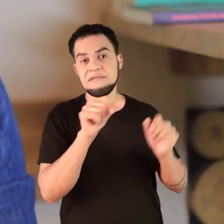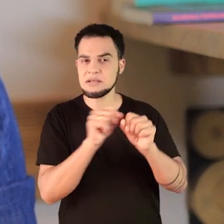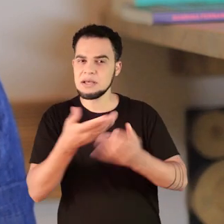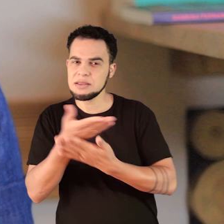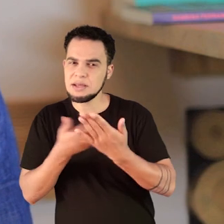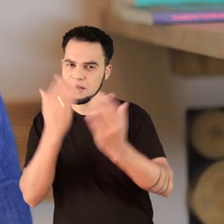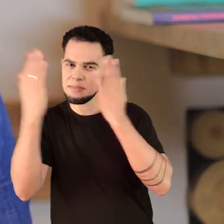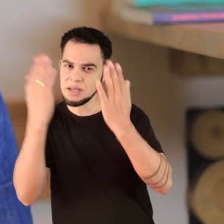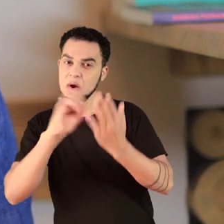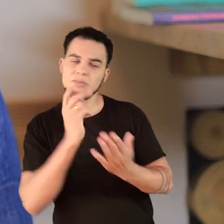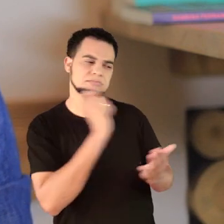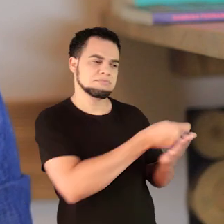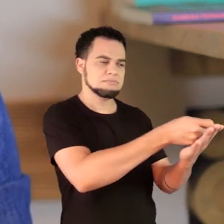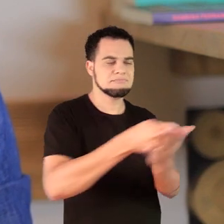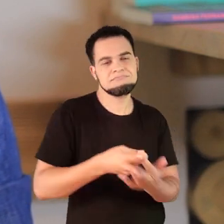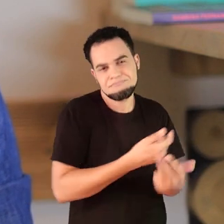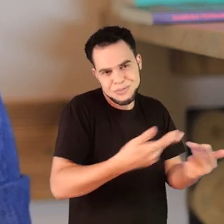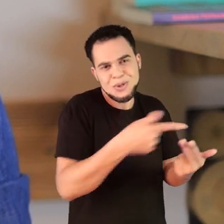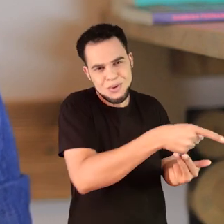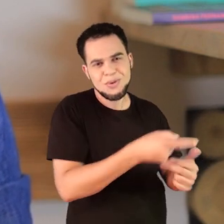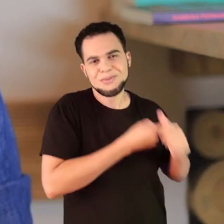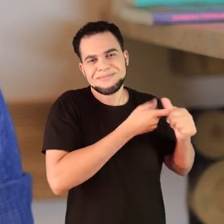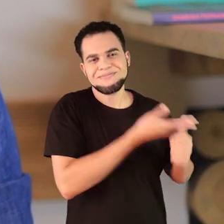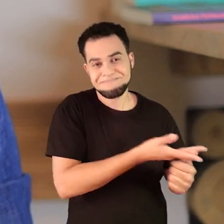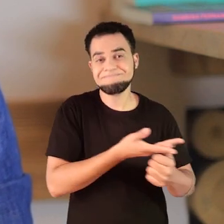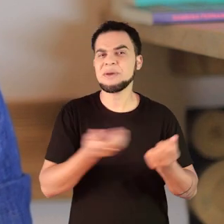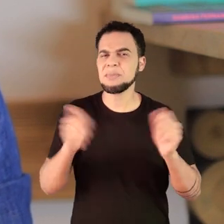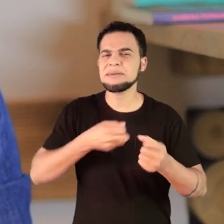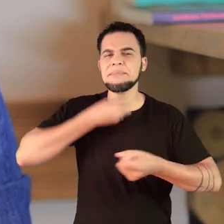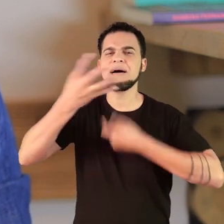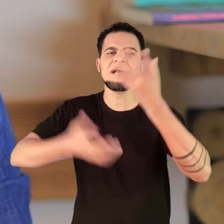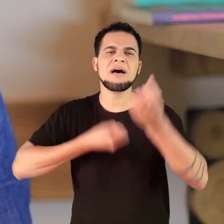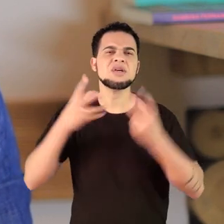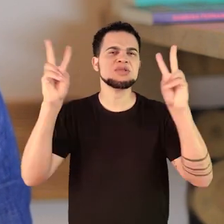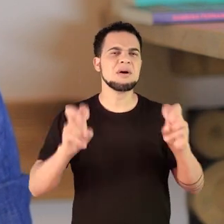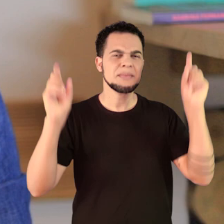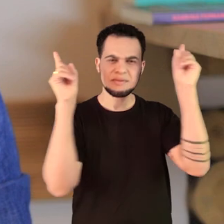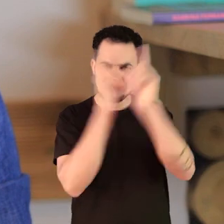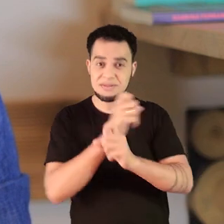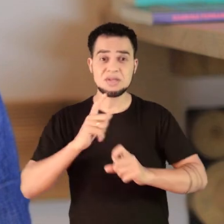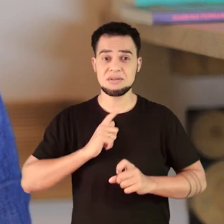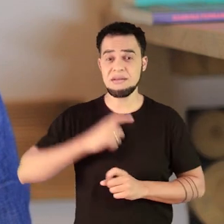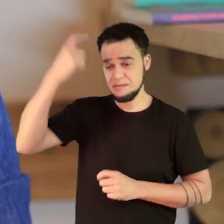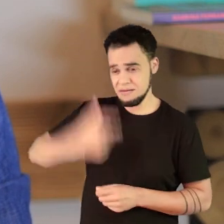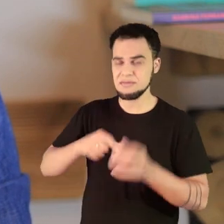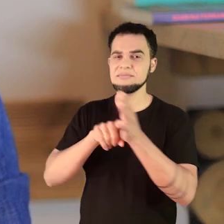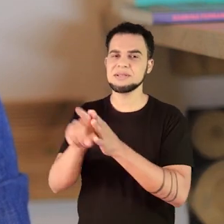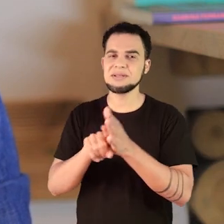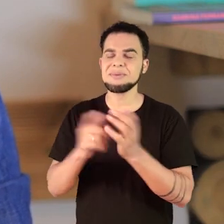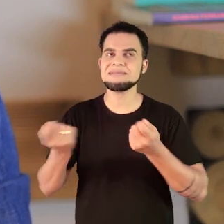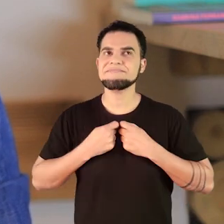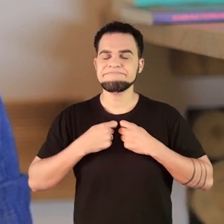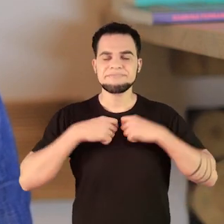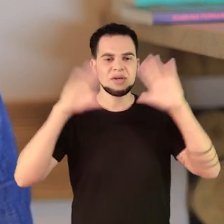entre fazê-la ou conseguir arcar com todas as outras despesas, poder desabafar sobre as dificuldades que encontro enquanto pesquisador